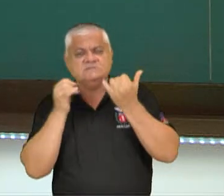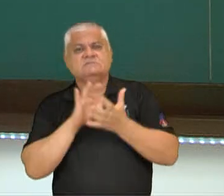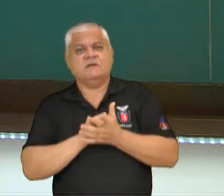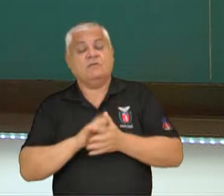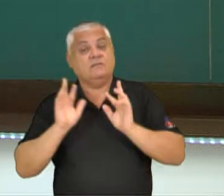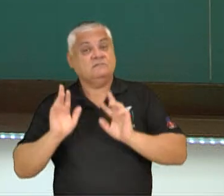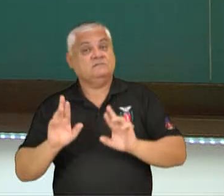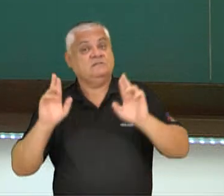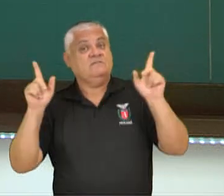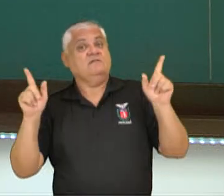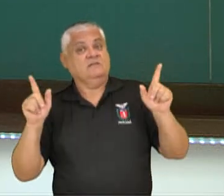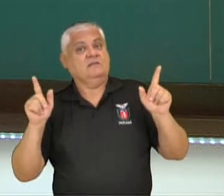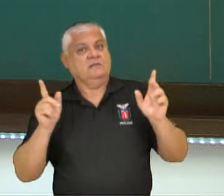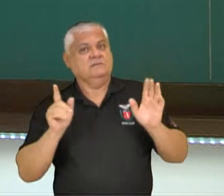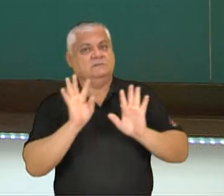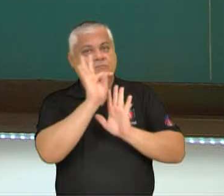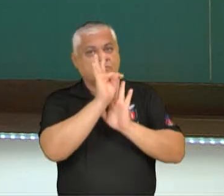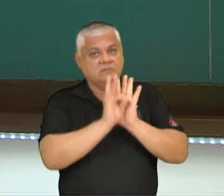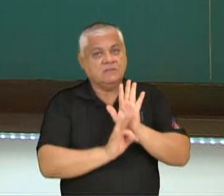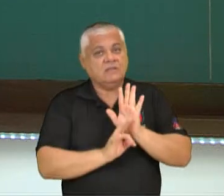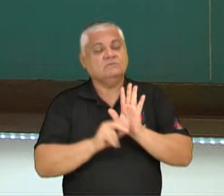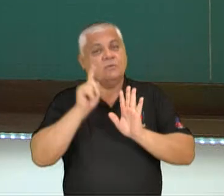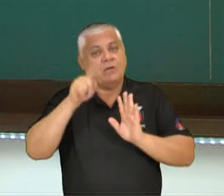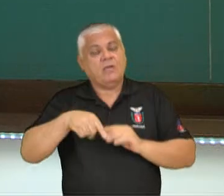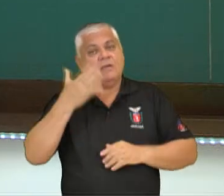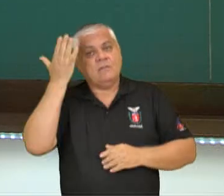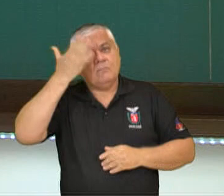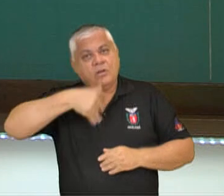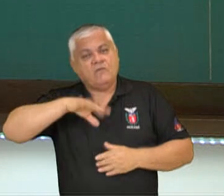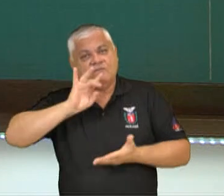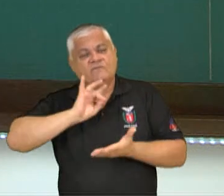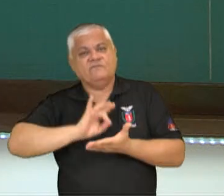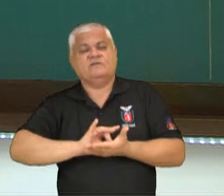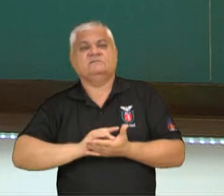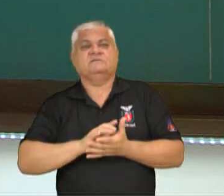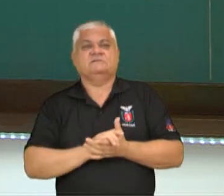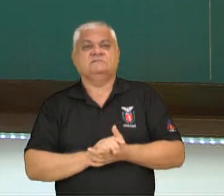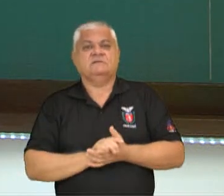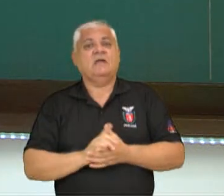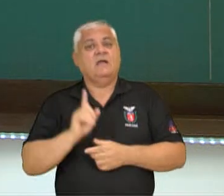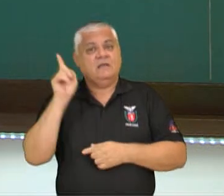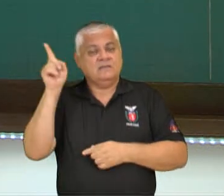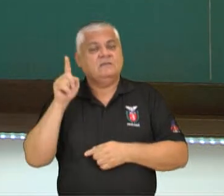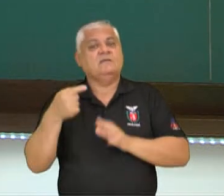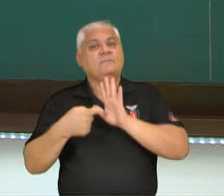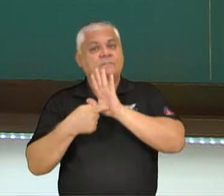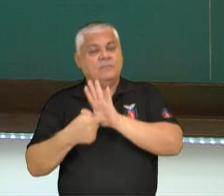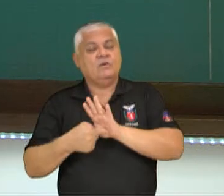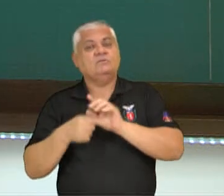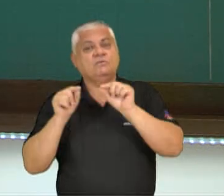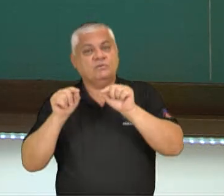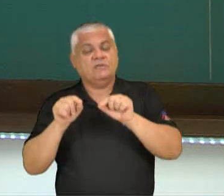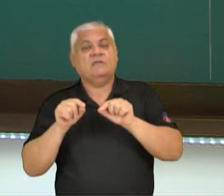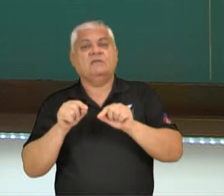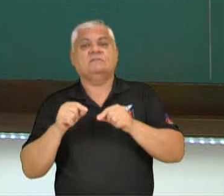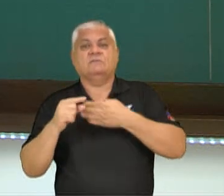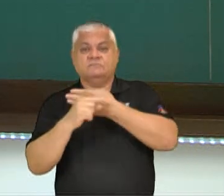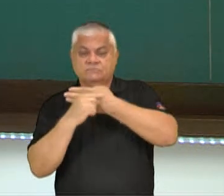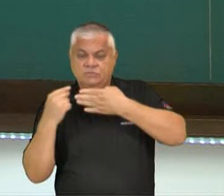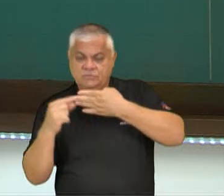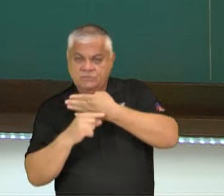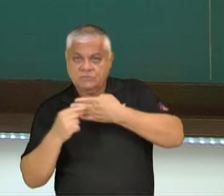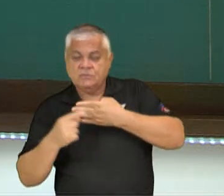é diferente nesse sentido, né? Ele apresenta fatos reais. Nesse caso, inclusive, os fatos estão fundamentados por